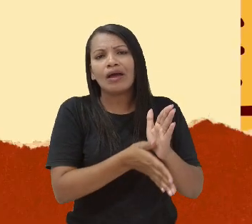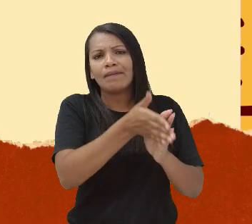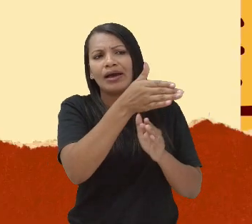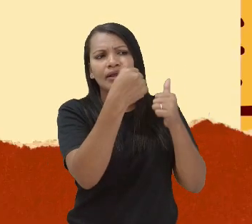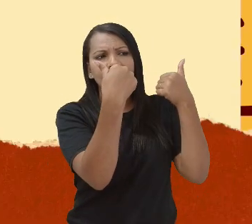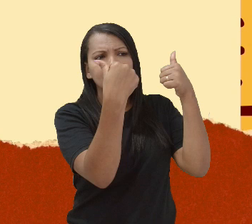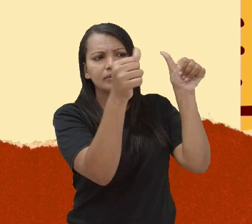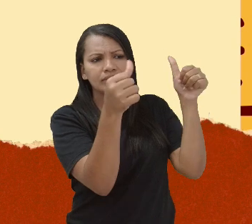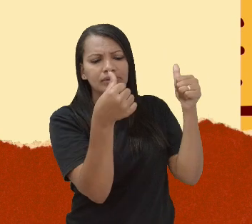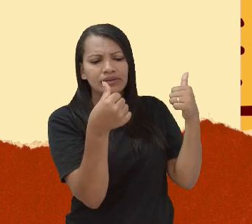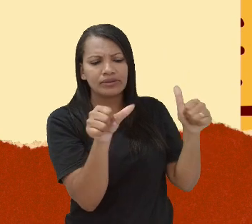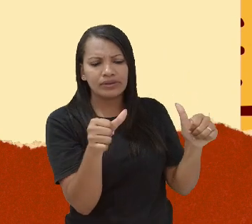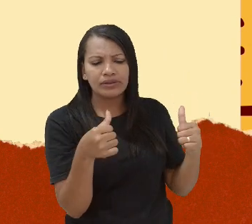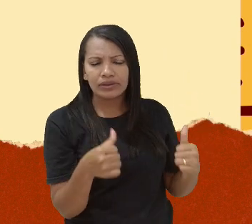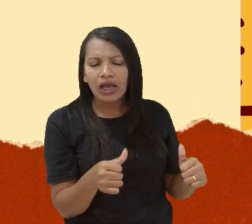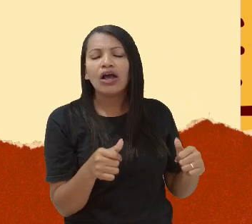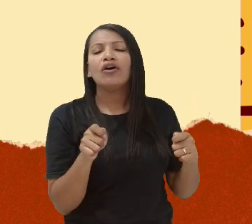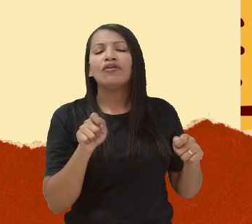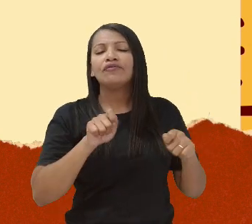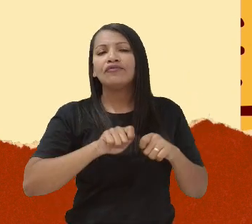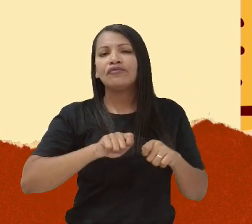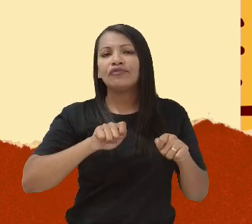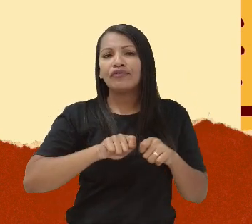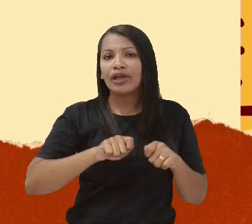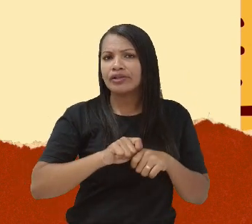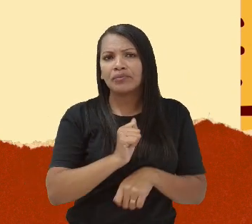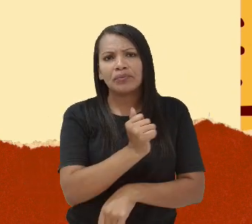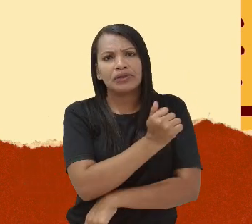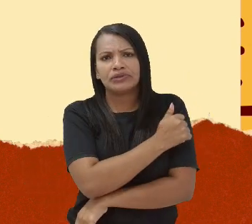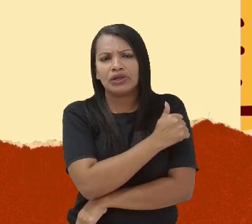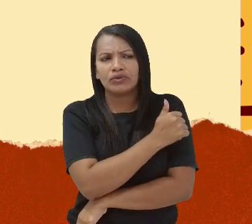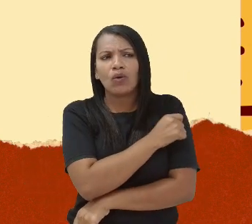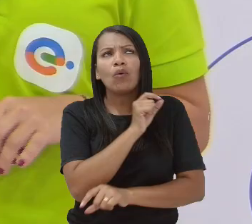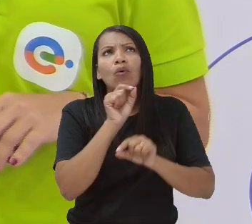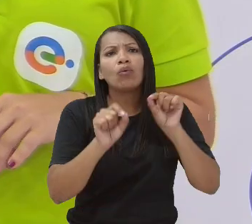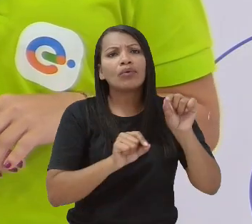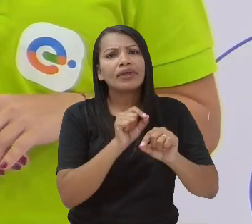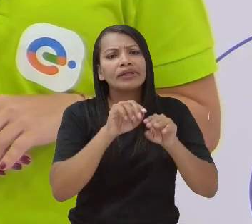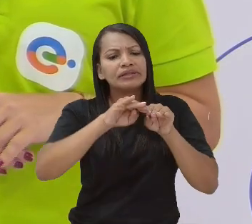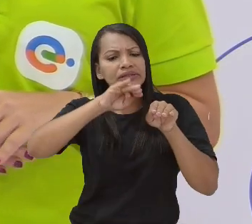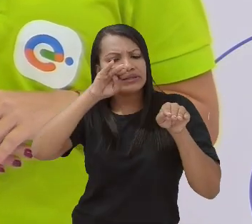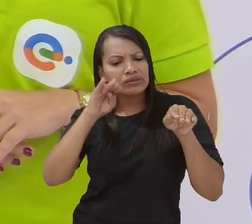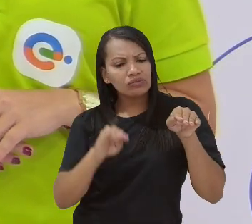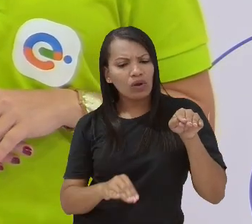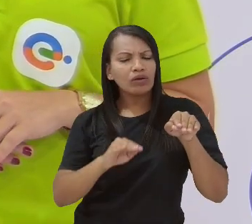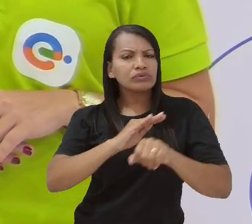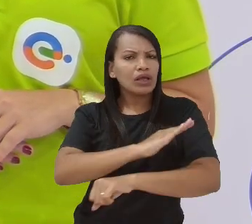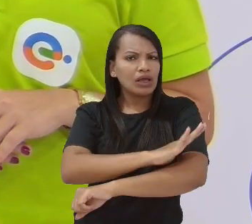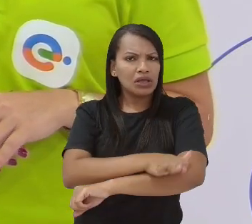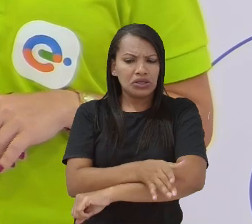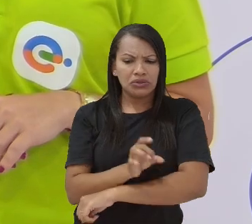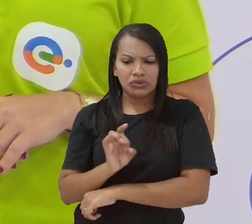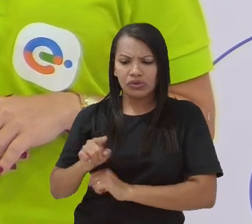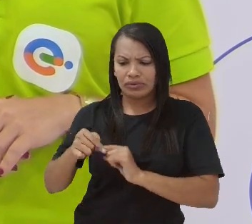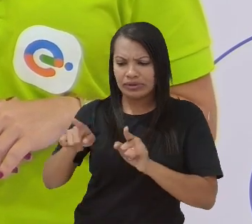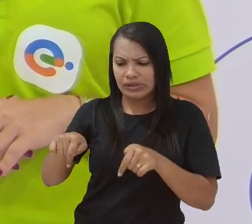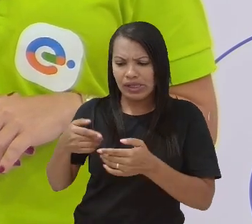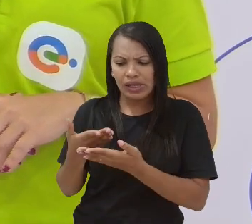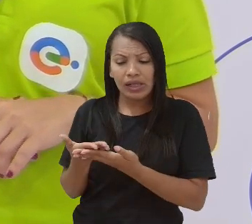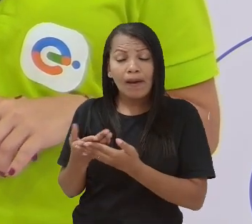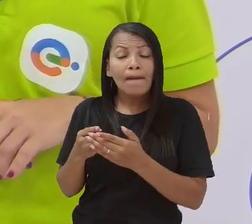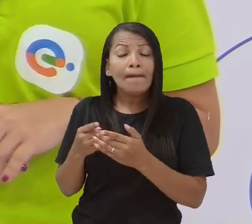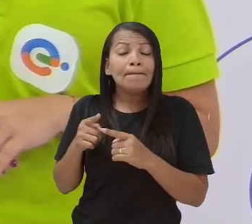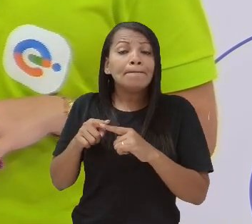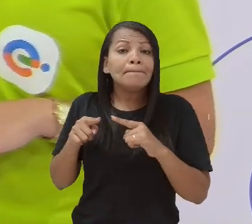pelos estudantes sobre a percepção deles do que é desigualdade racial. Porque a gente não está educando somente a nossa sala, a gente vai estar também educando